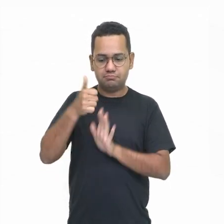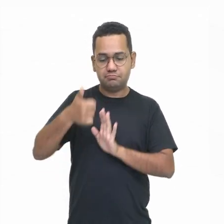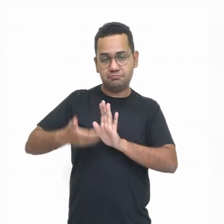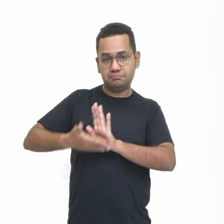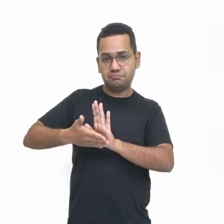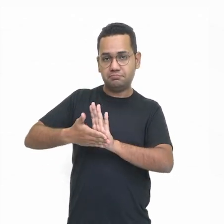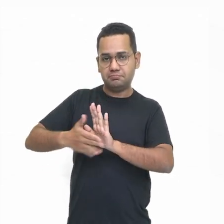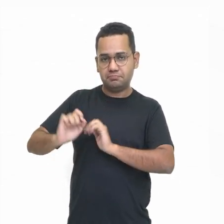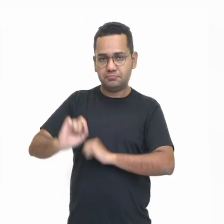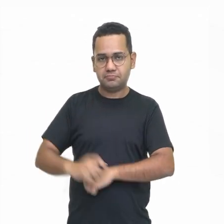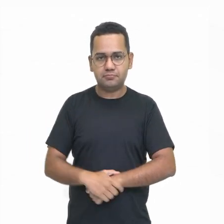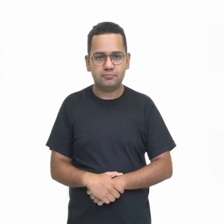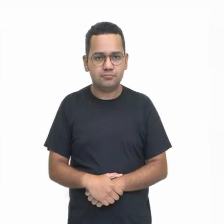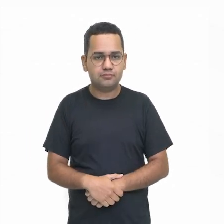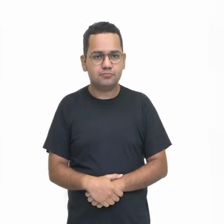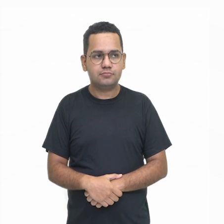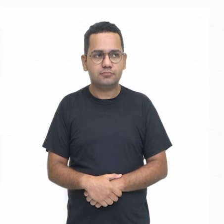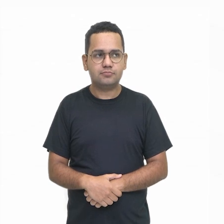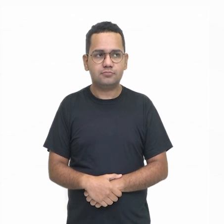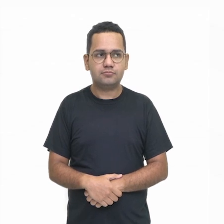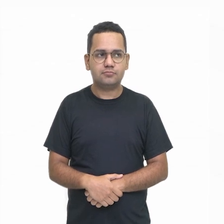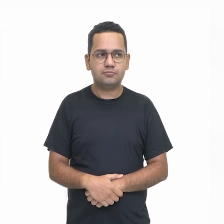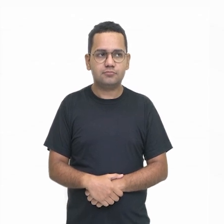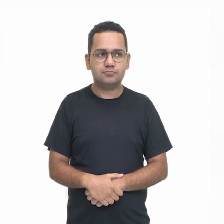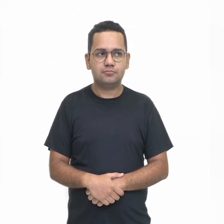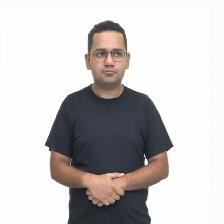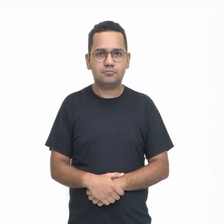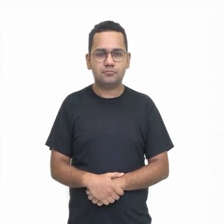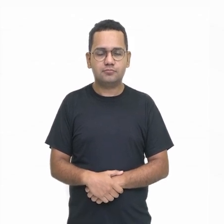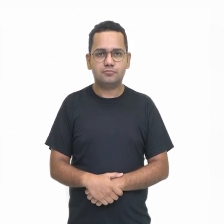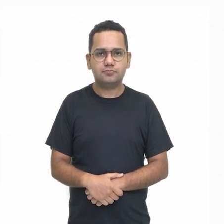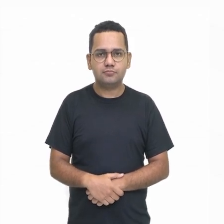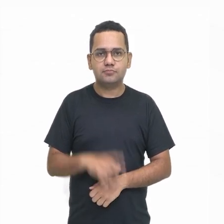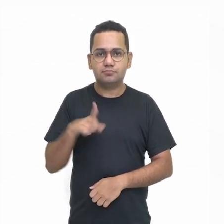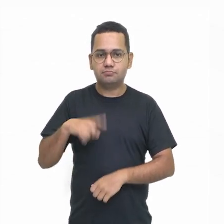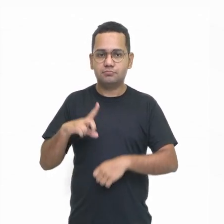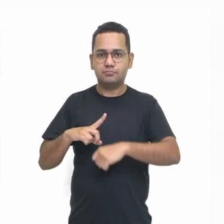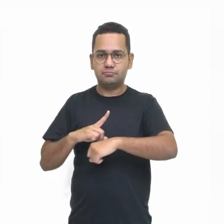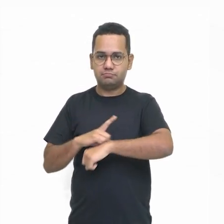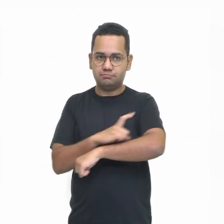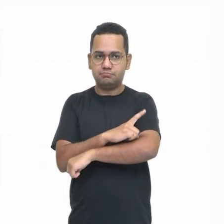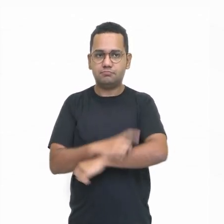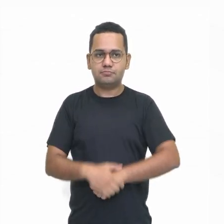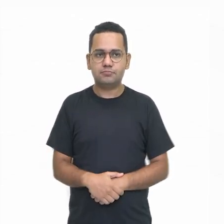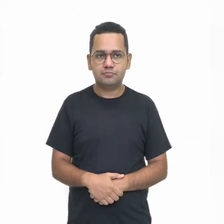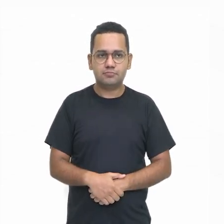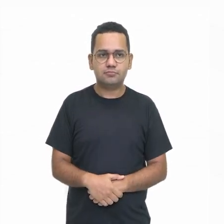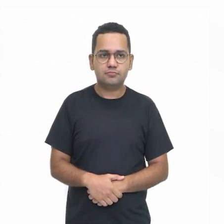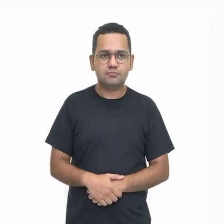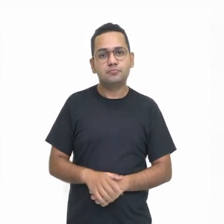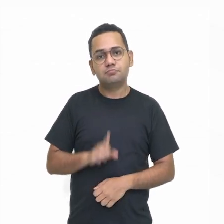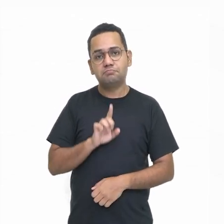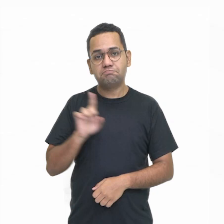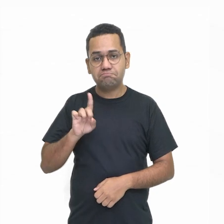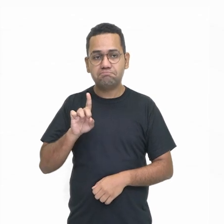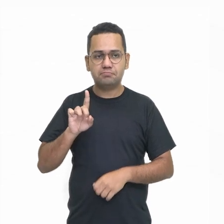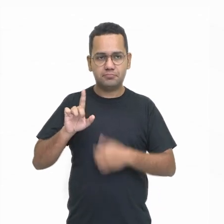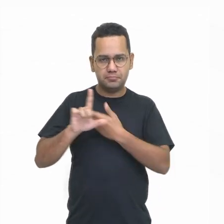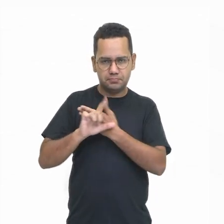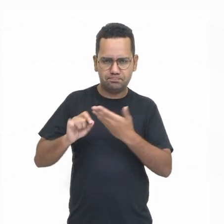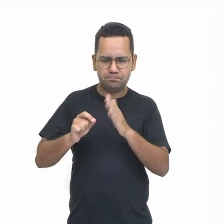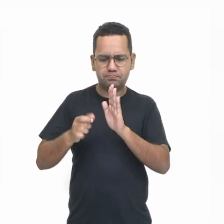a relação, ele foi o primeiro a falar sobre evolução humana e ele propôs uma relação